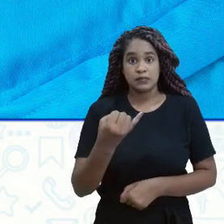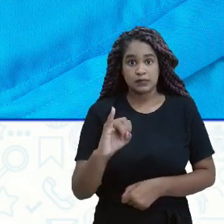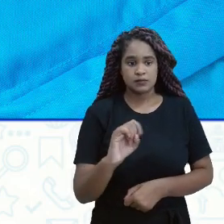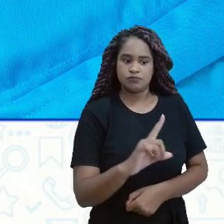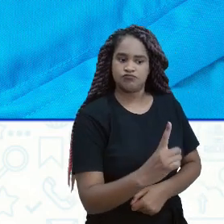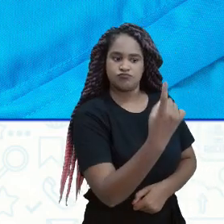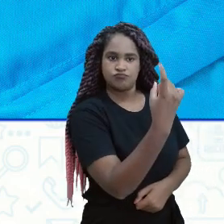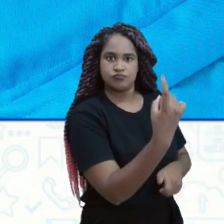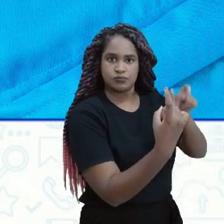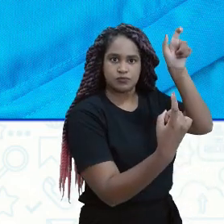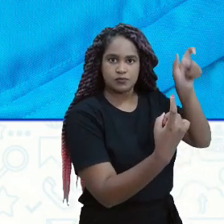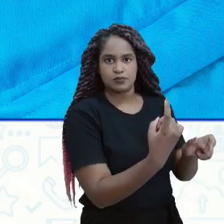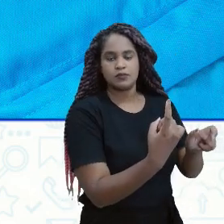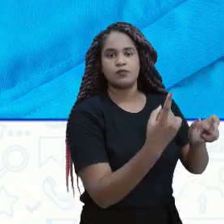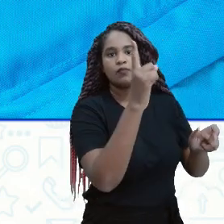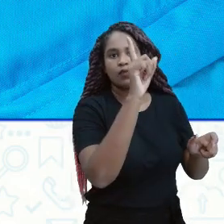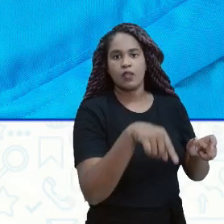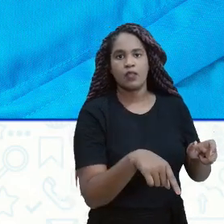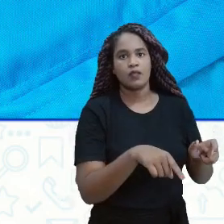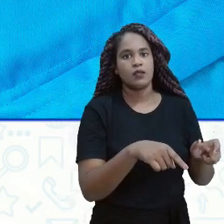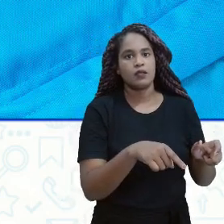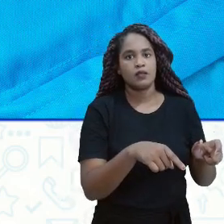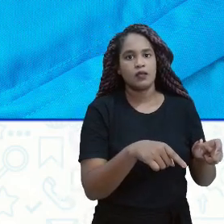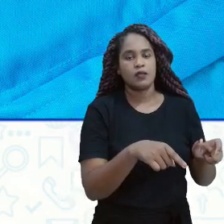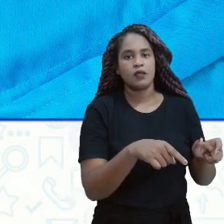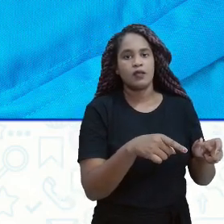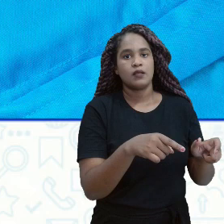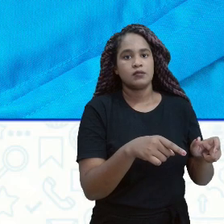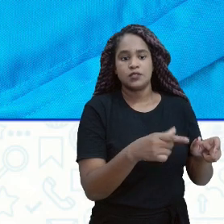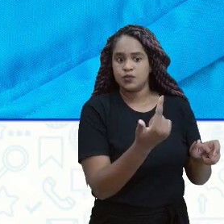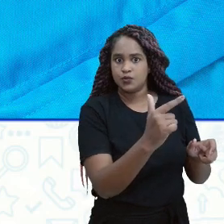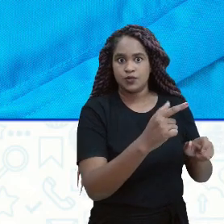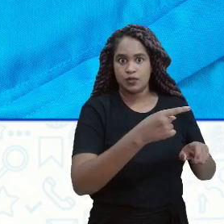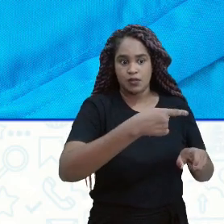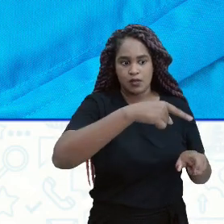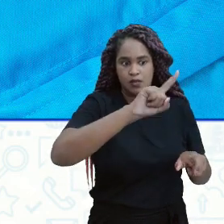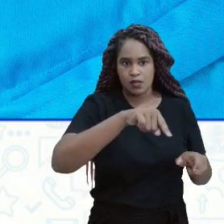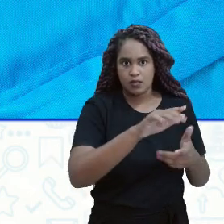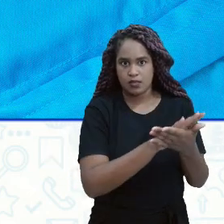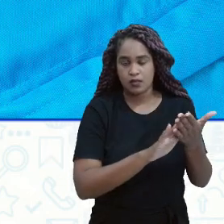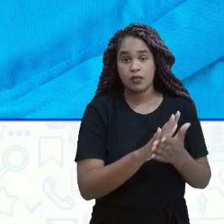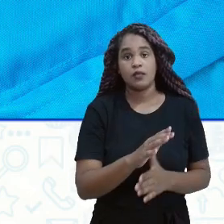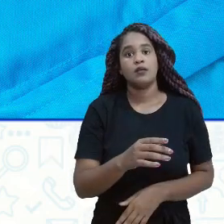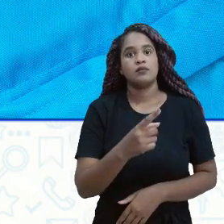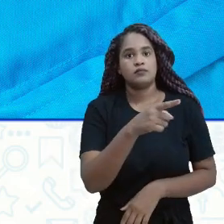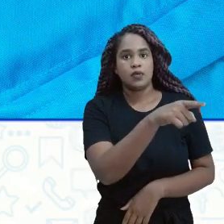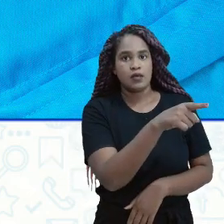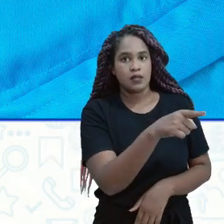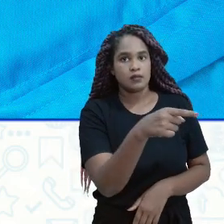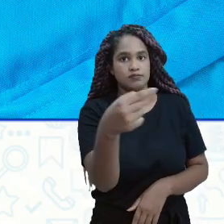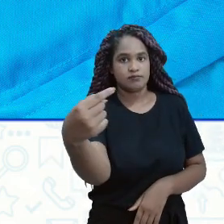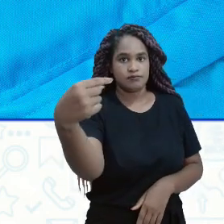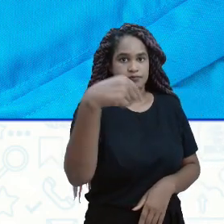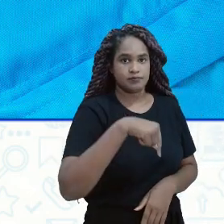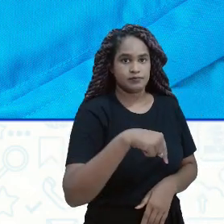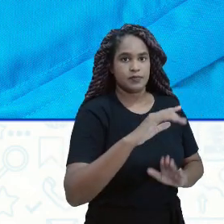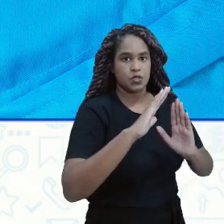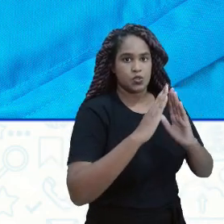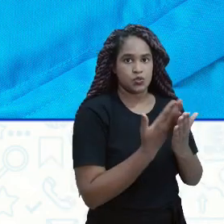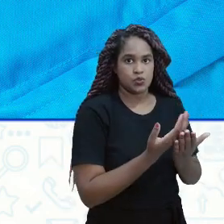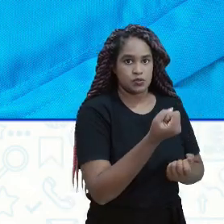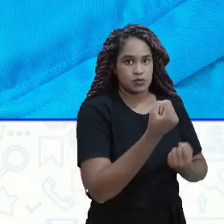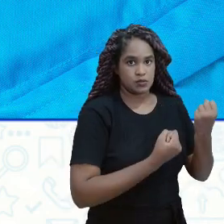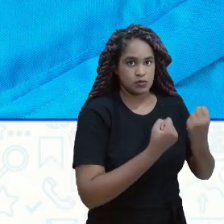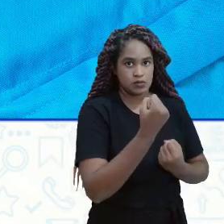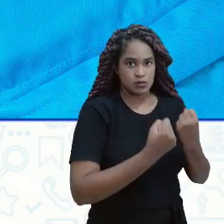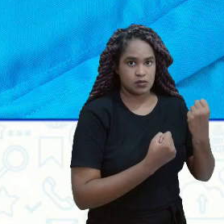no singular, tá certo? Então, ela vem à escola de carro, ela, uma pessoa só, elas vêm à escola de